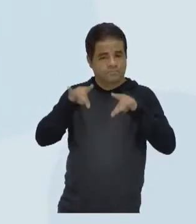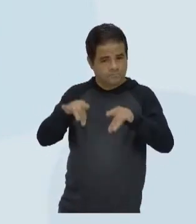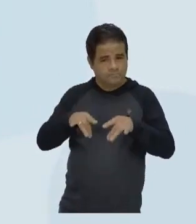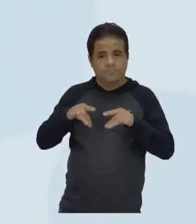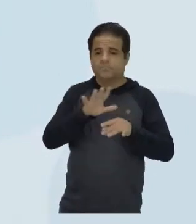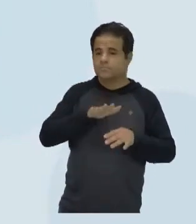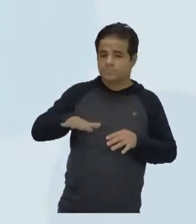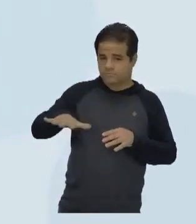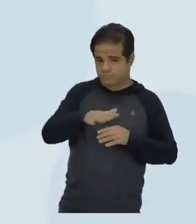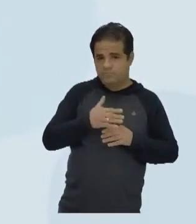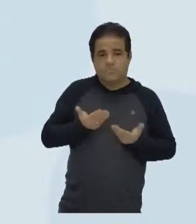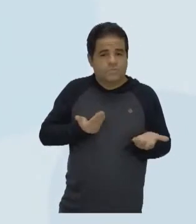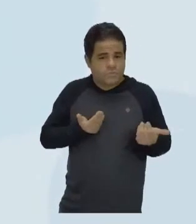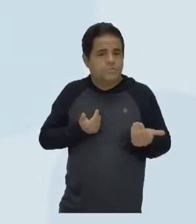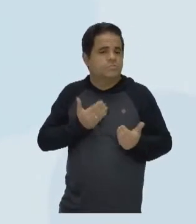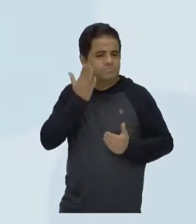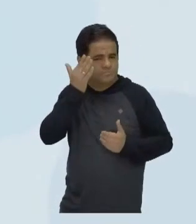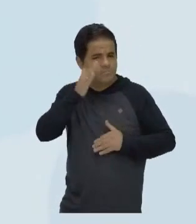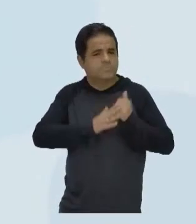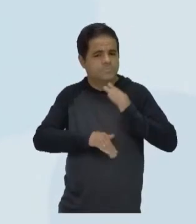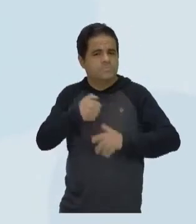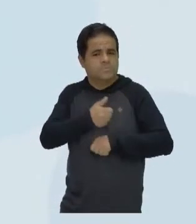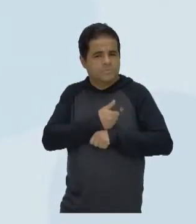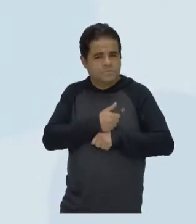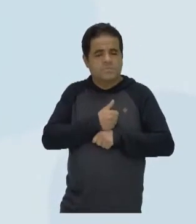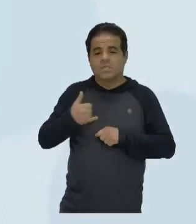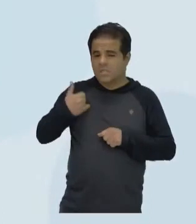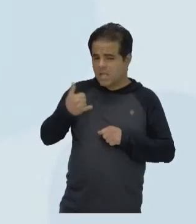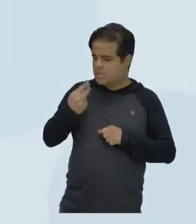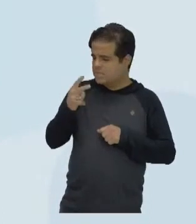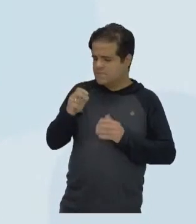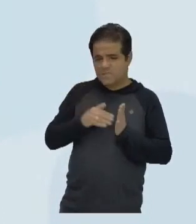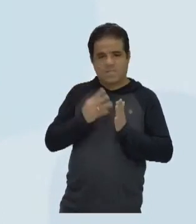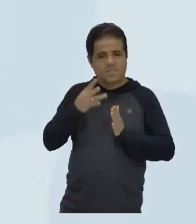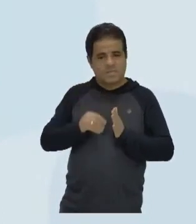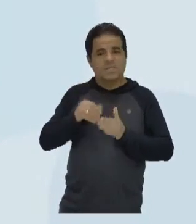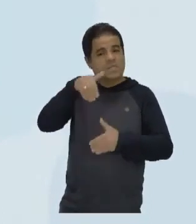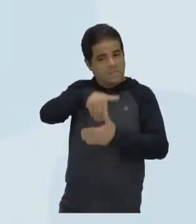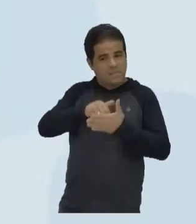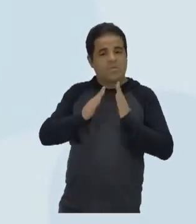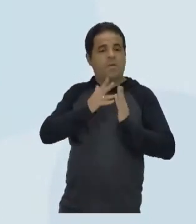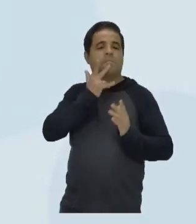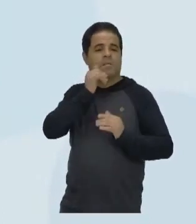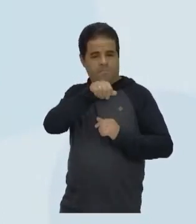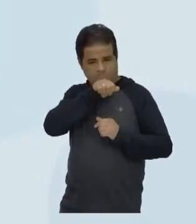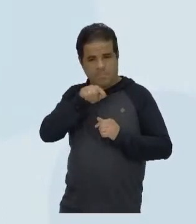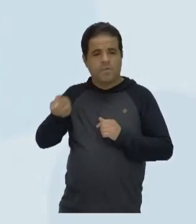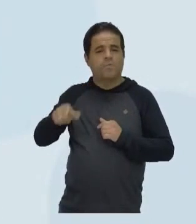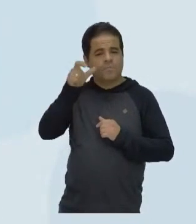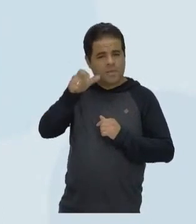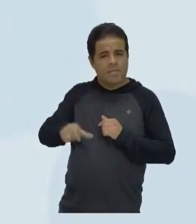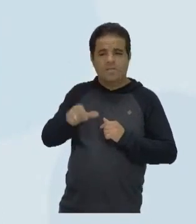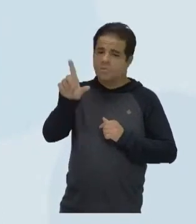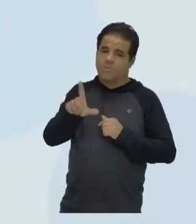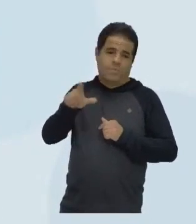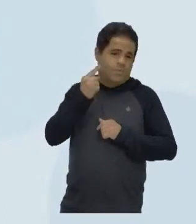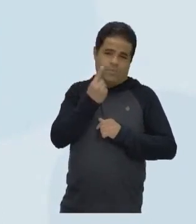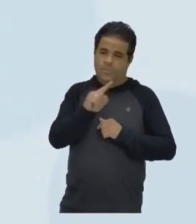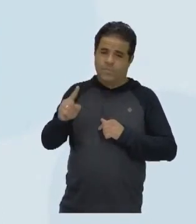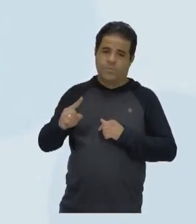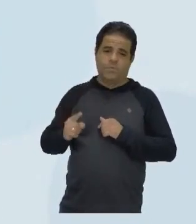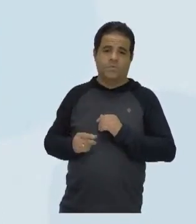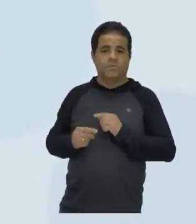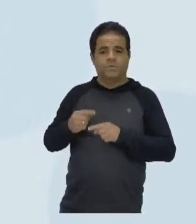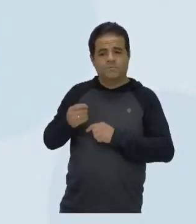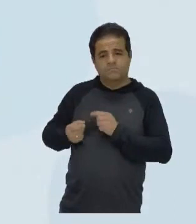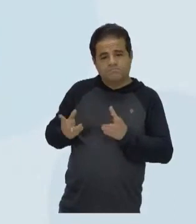jovens bem-sucedidos profissionalmente, têm entre 25 e 30 anos de idade e vivem na casa dos pais. O interesse neles é óbvio, compõe um